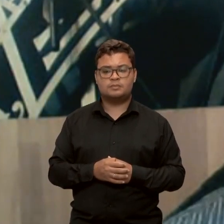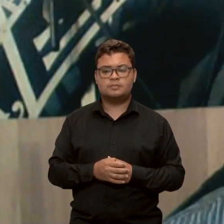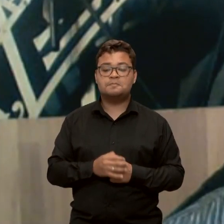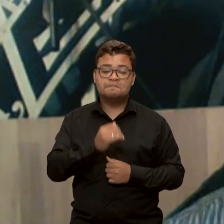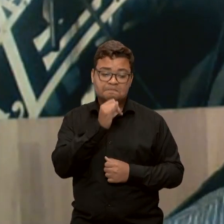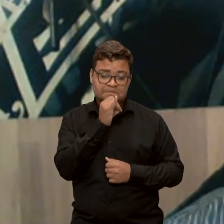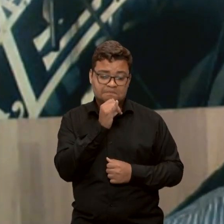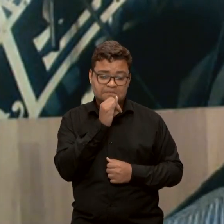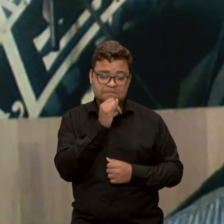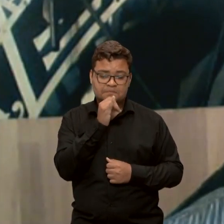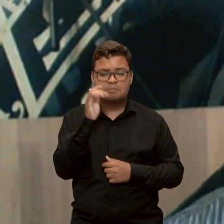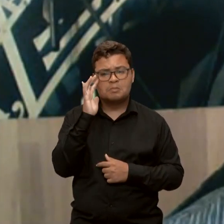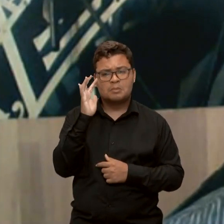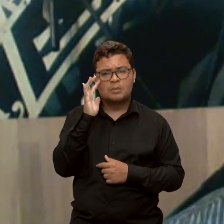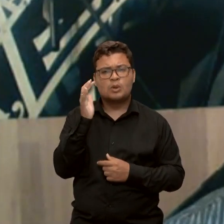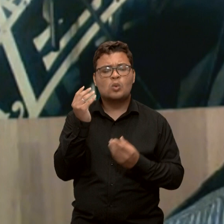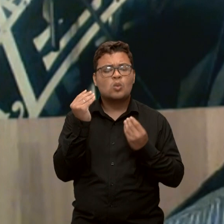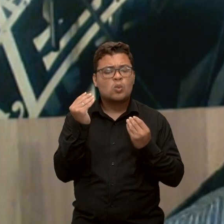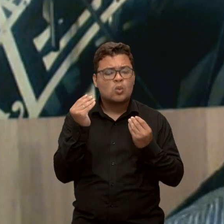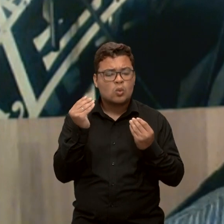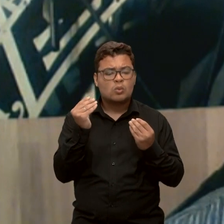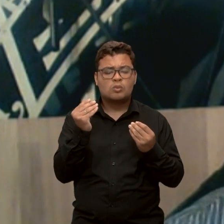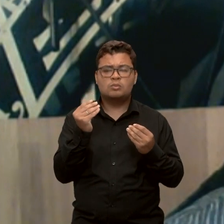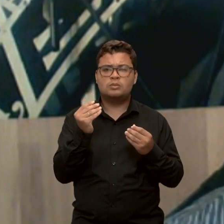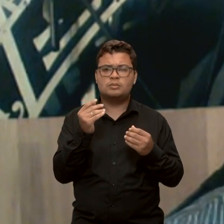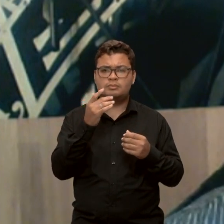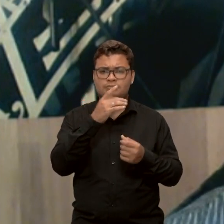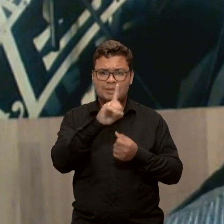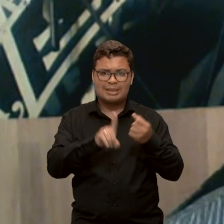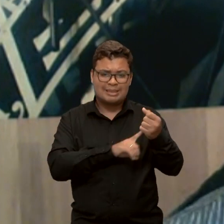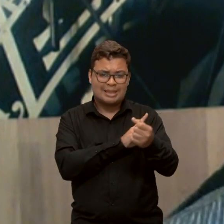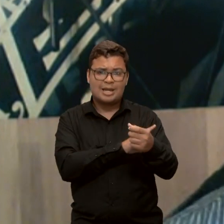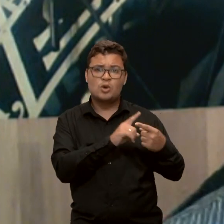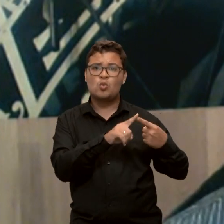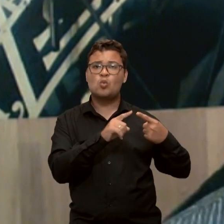dessas armadilhas para captura de mosquito, como o Wellington colocou.